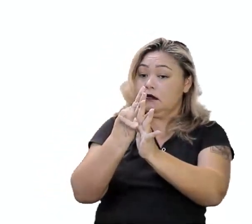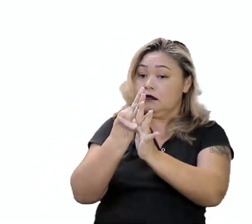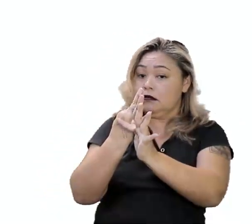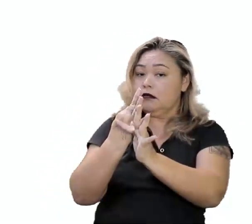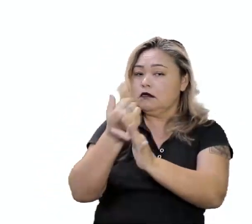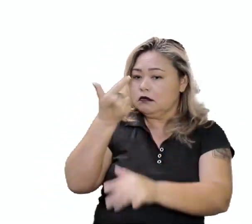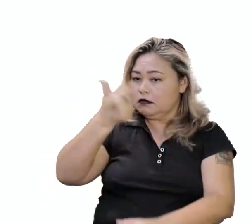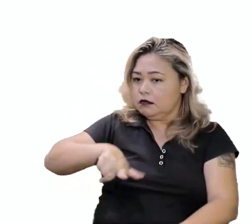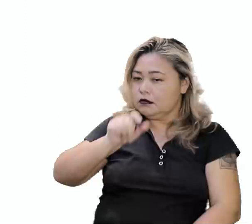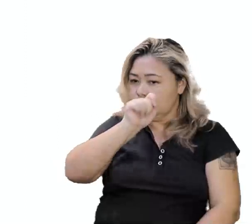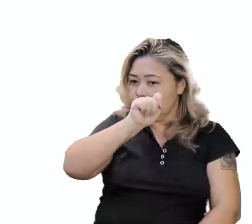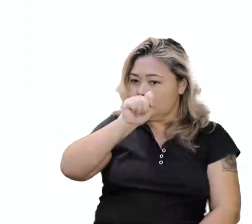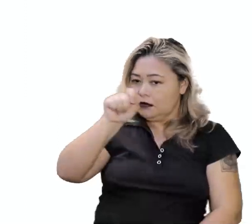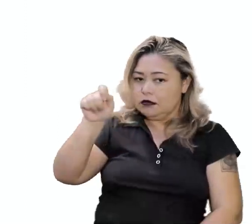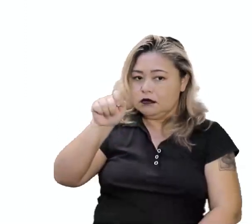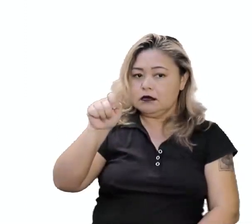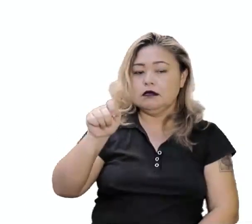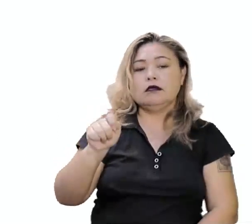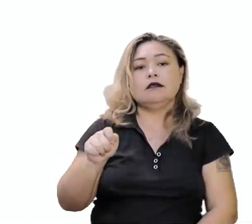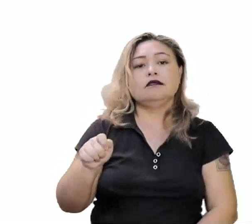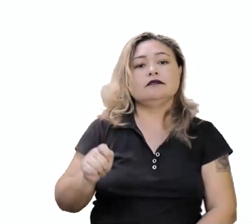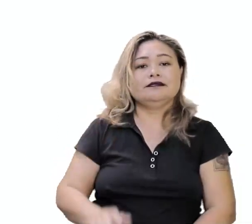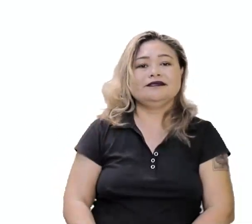físicas. Vou marcar aqui.